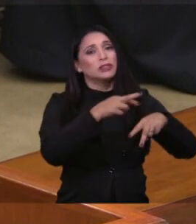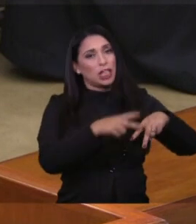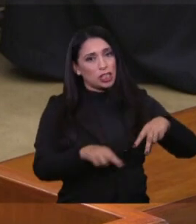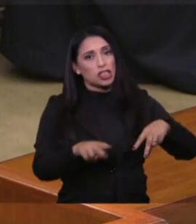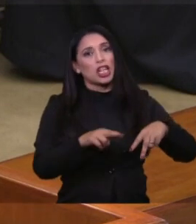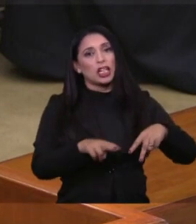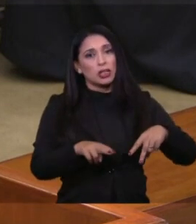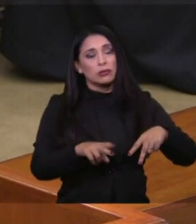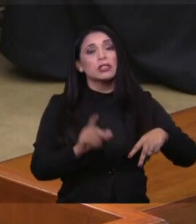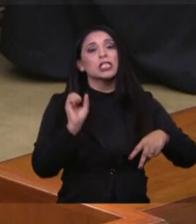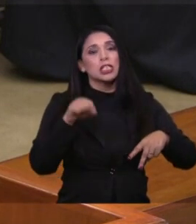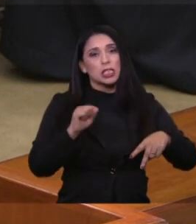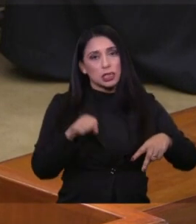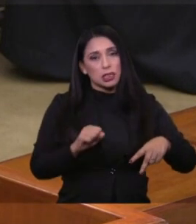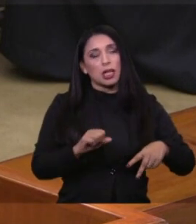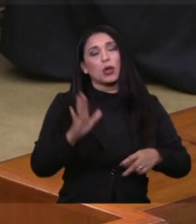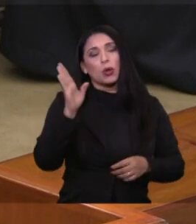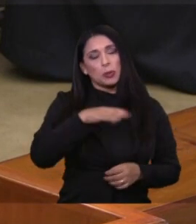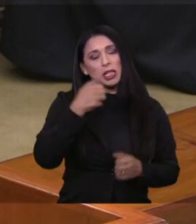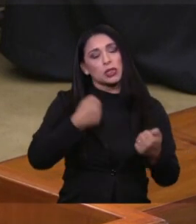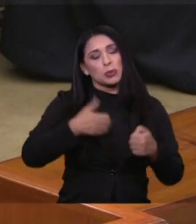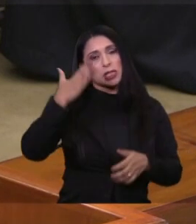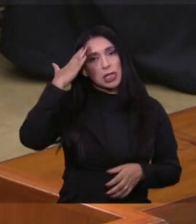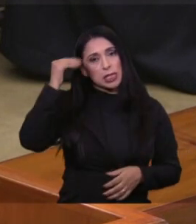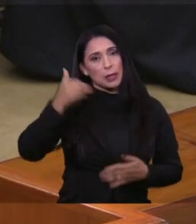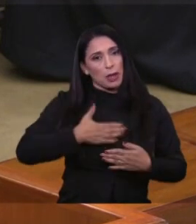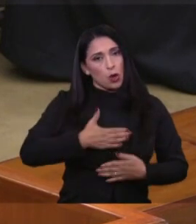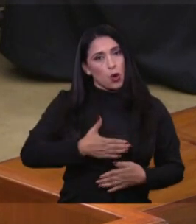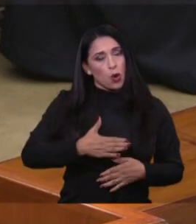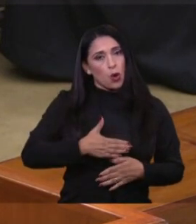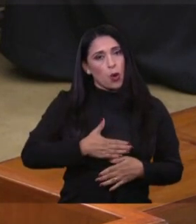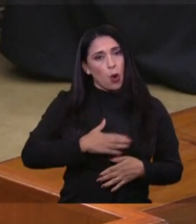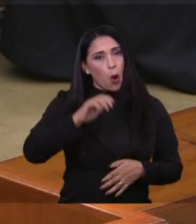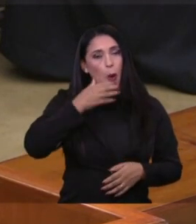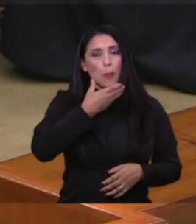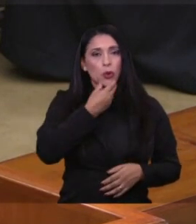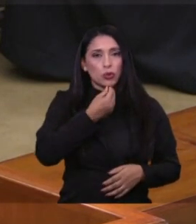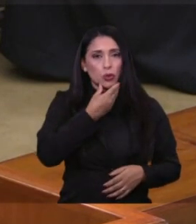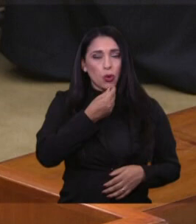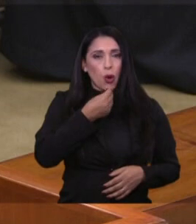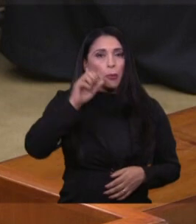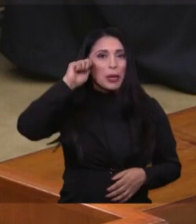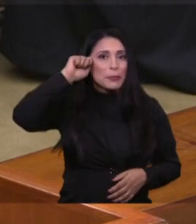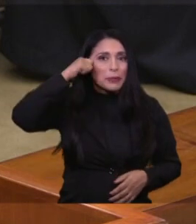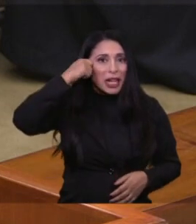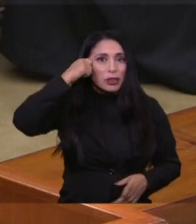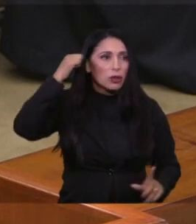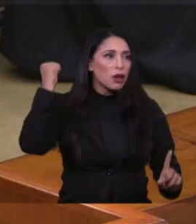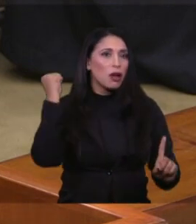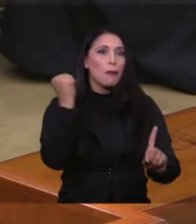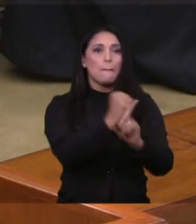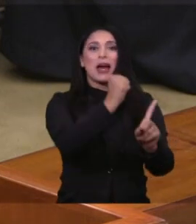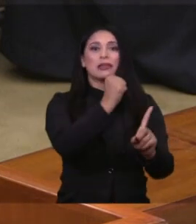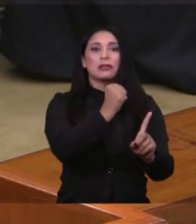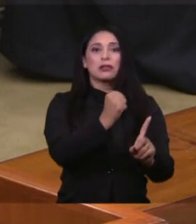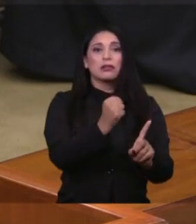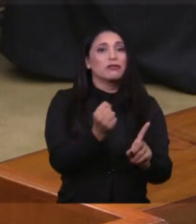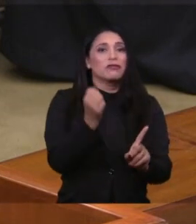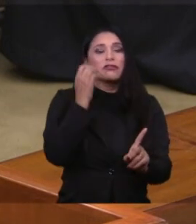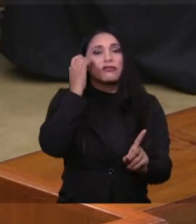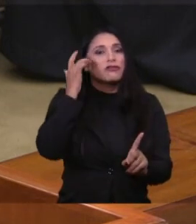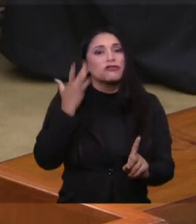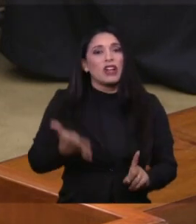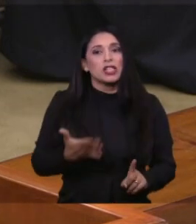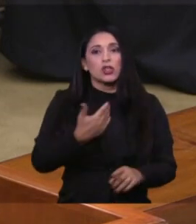O Brasil precisa reconhecer que o corpo negro masculino é o ser matável deste país,